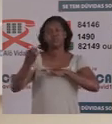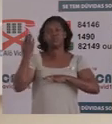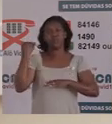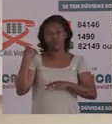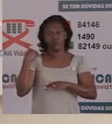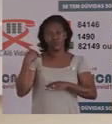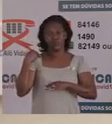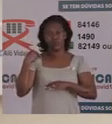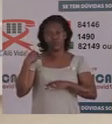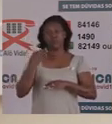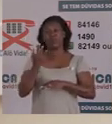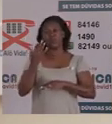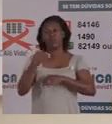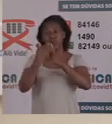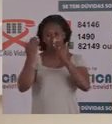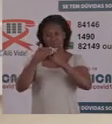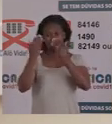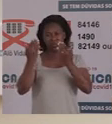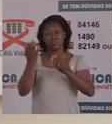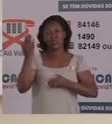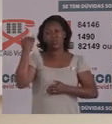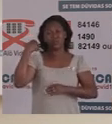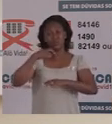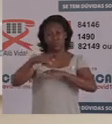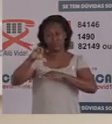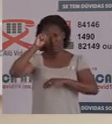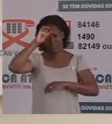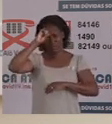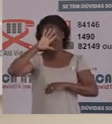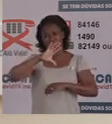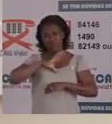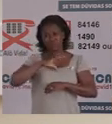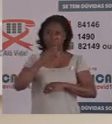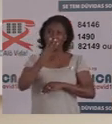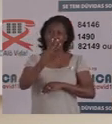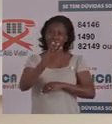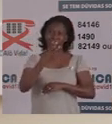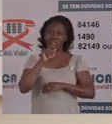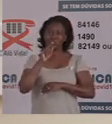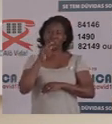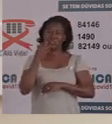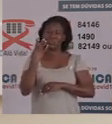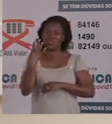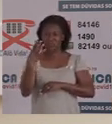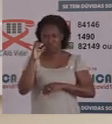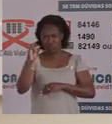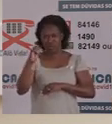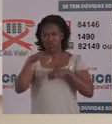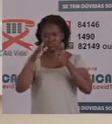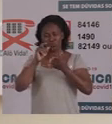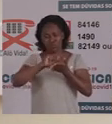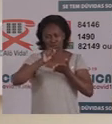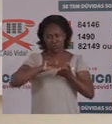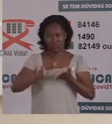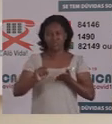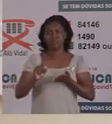número de casos diários. Portanto, na semana passada, a África do Sul tinha aproximadamente 340 casos registrados nas 24